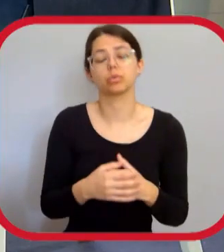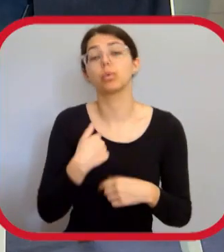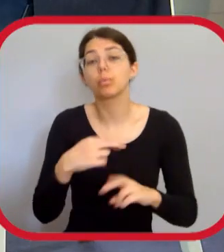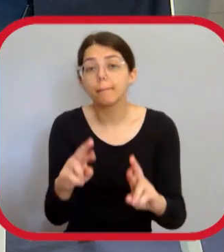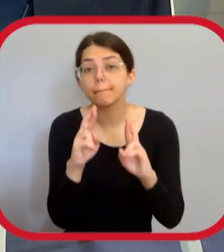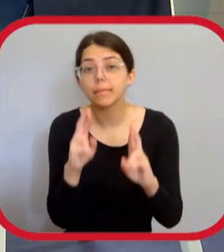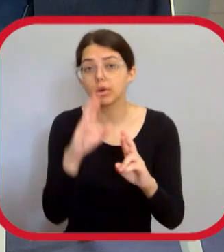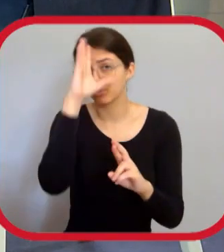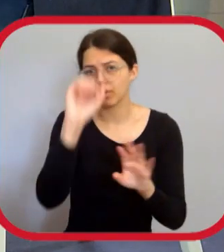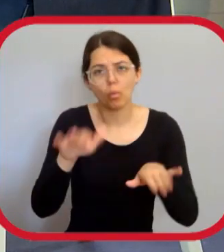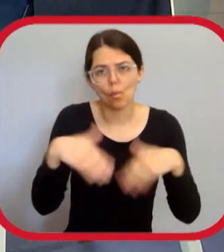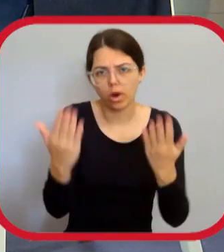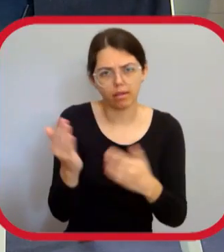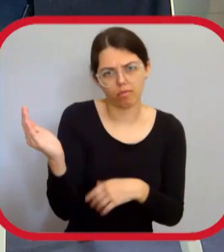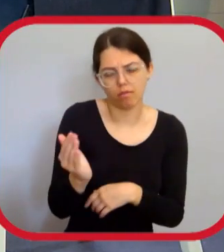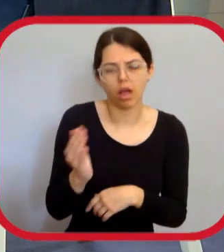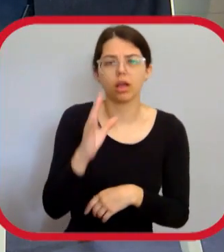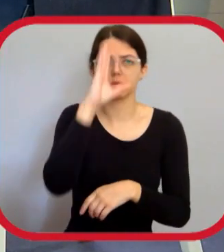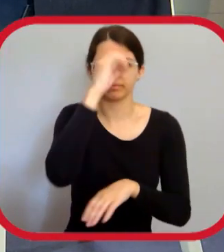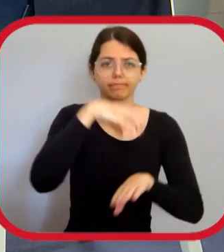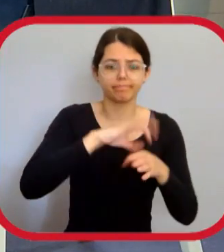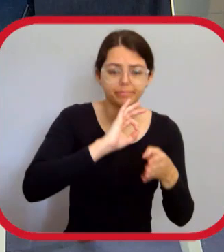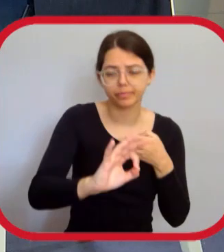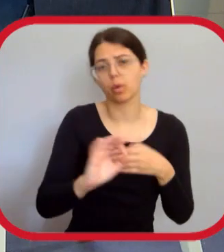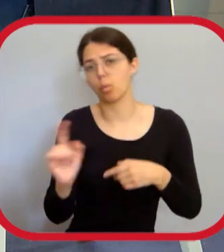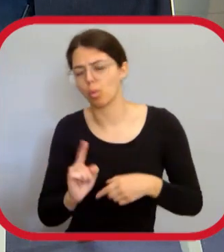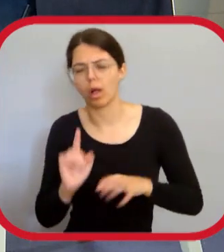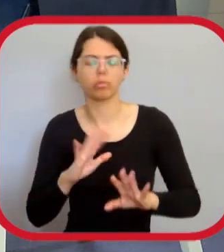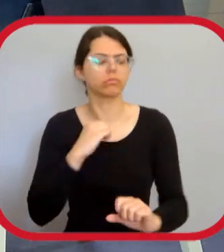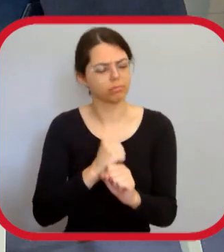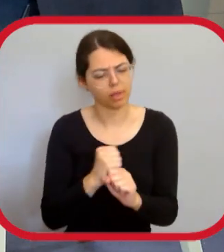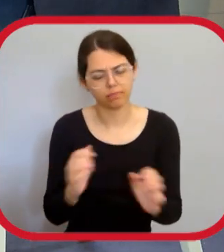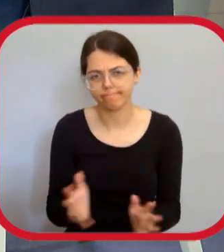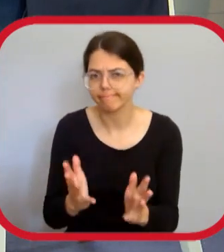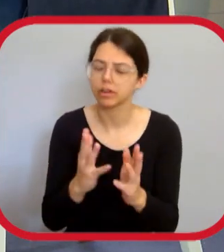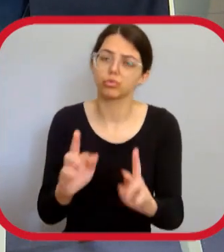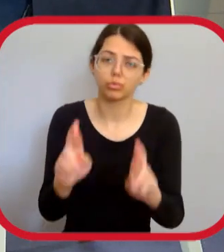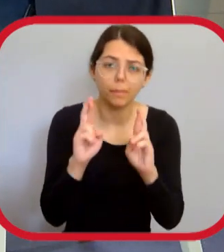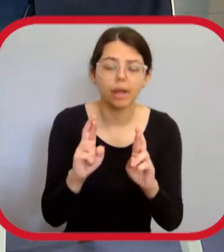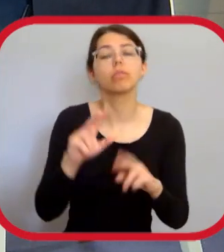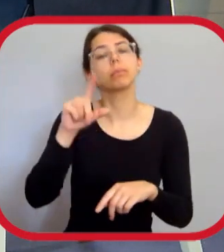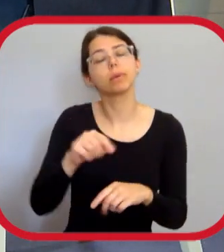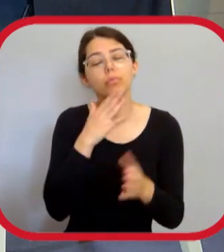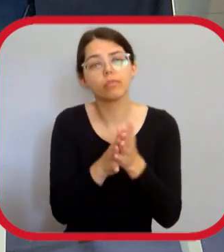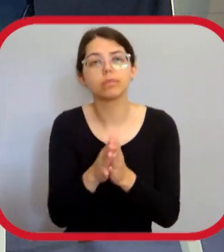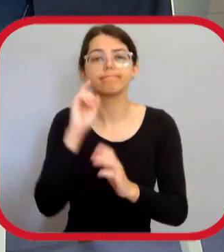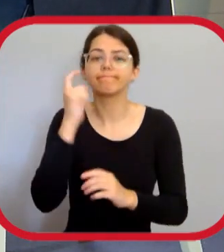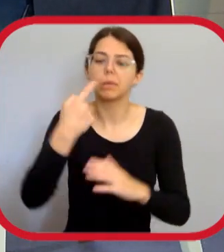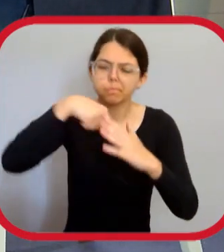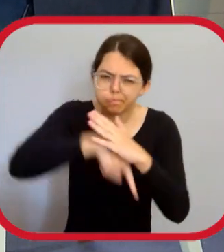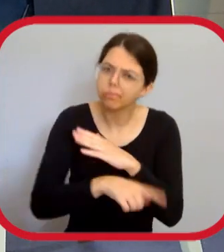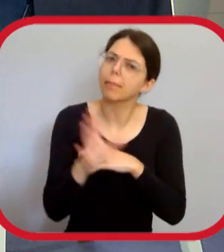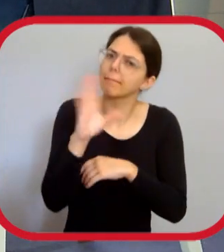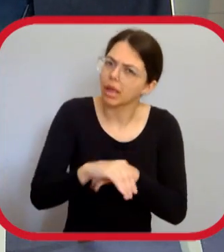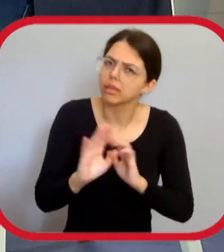há muito trabalho a fazer, okay? Eu espero que qualquer que seja o governo que venha, com ou sem ministério, venha a fazer esse trabalho todo. Aproveite